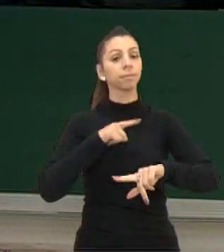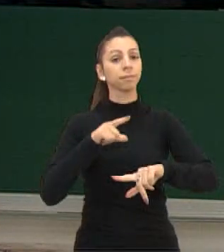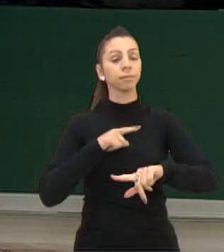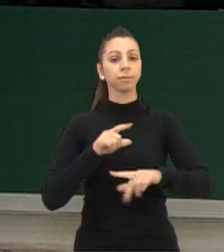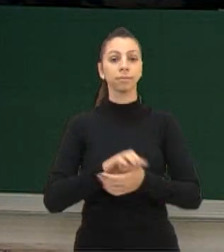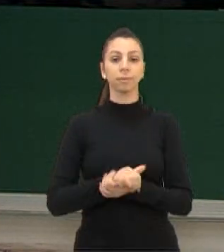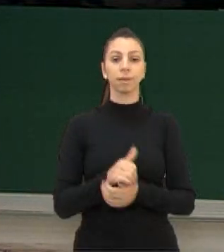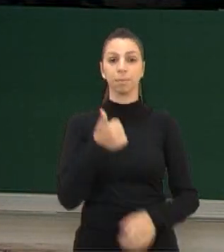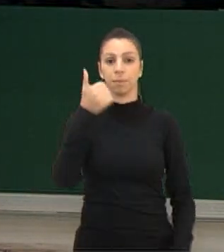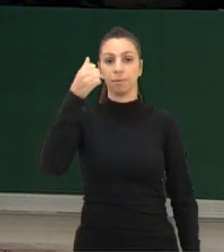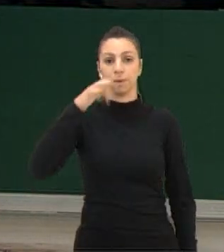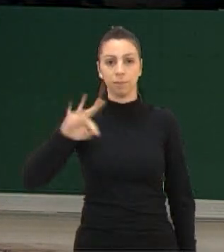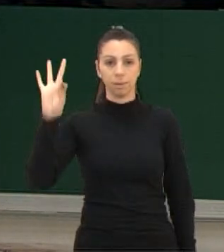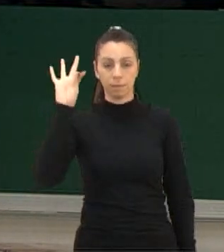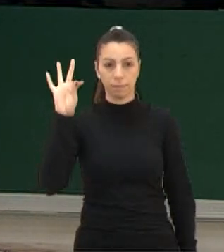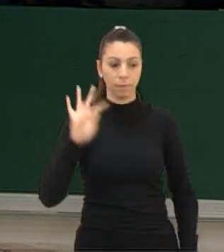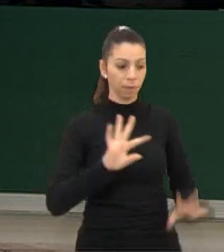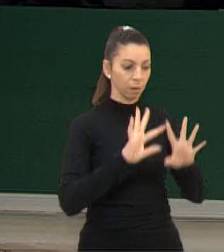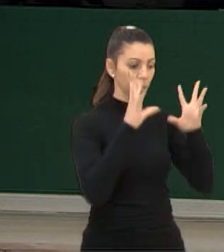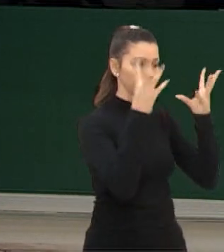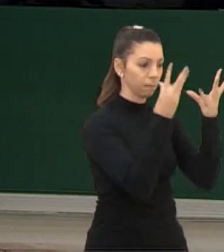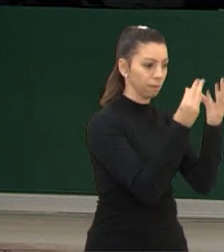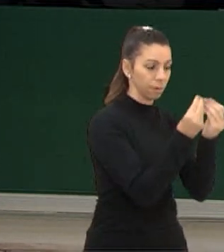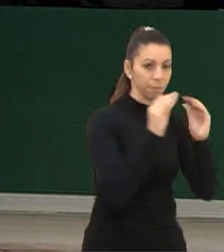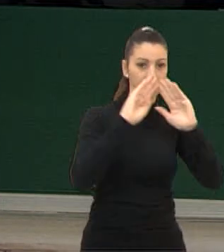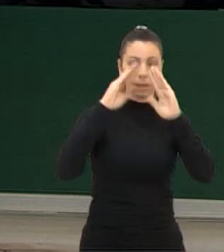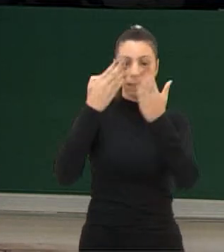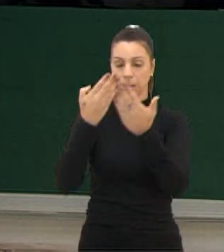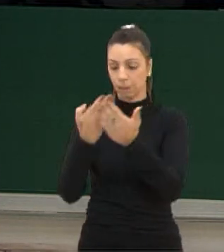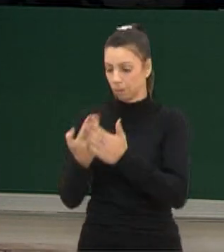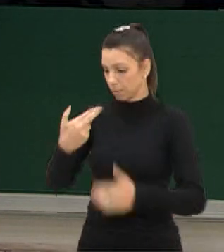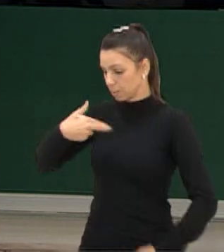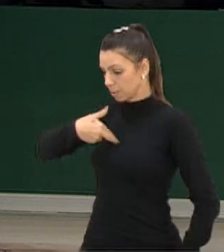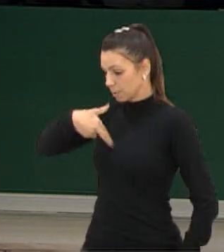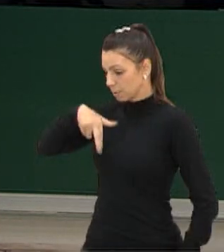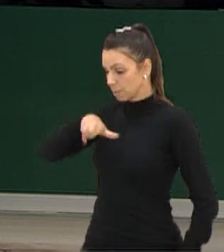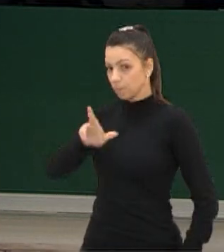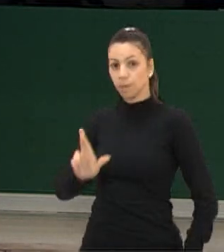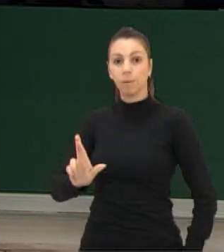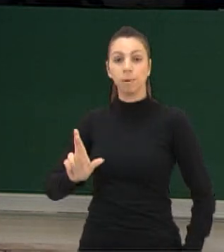trimestre. Família, escola, religião,